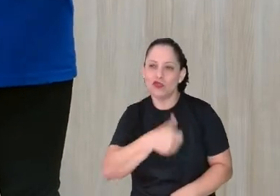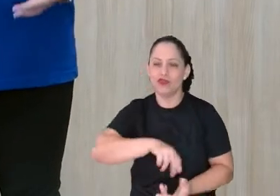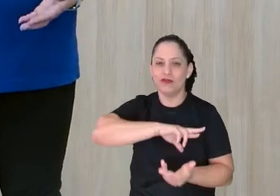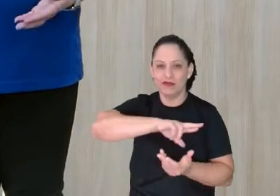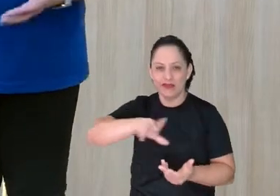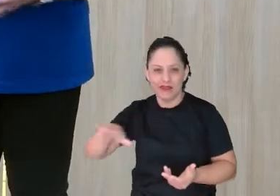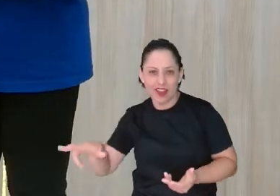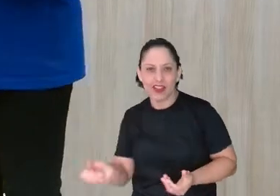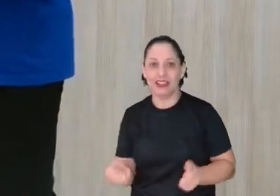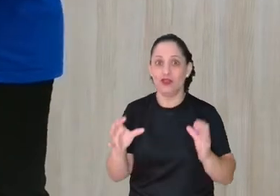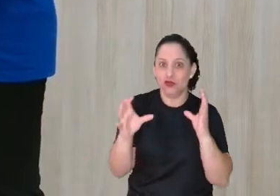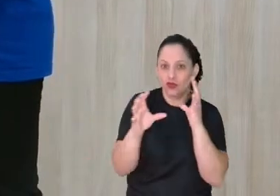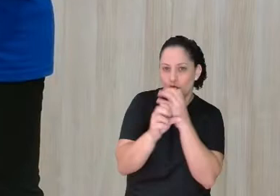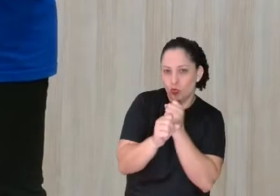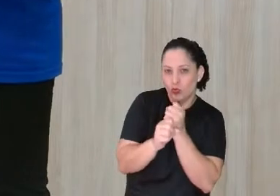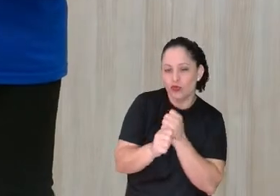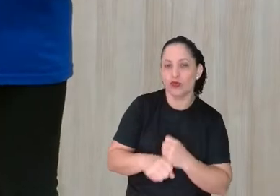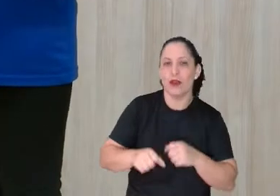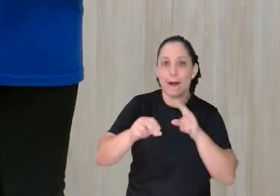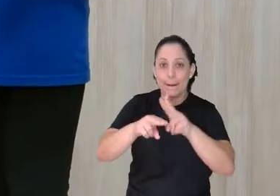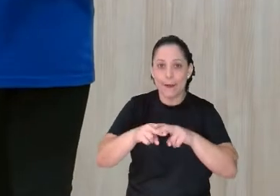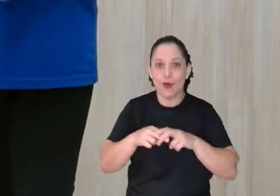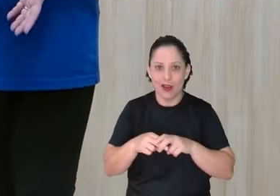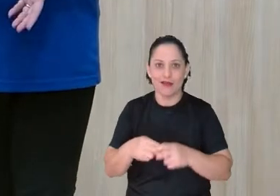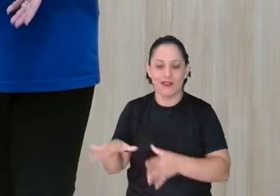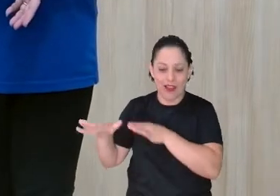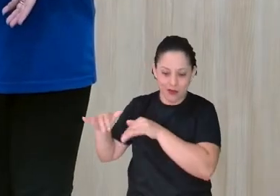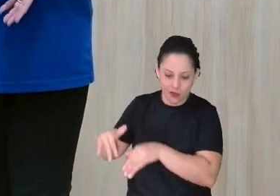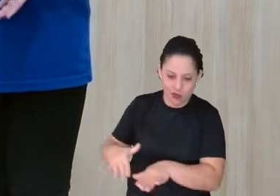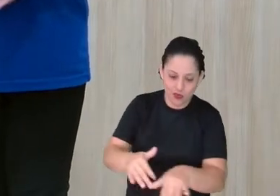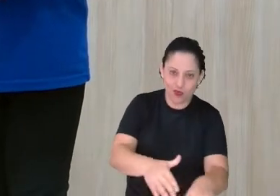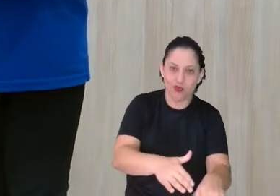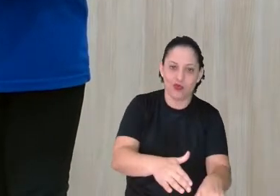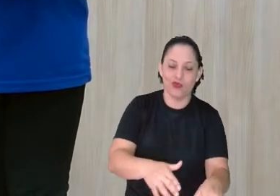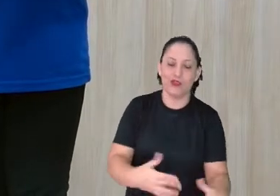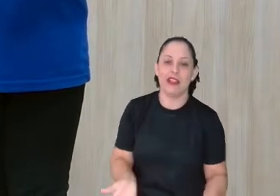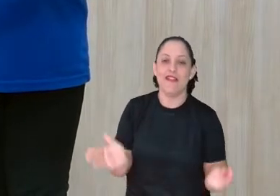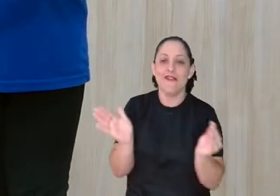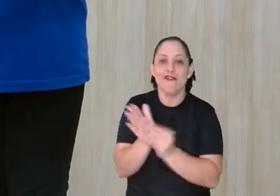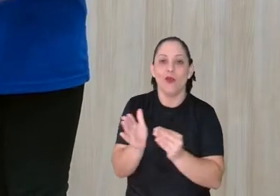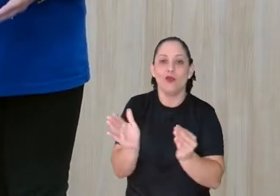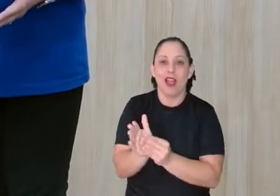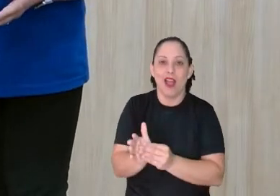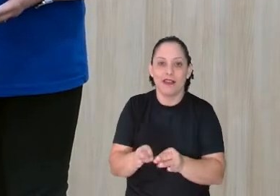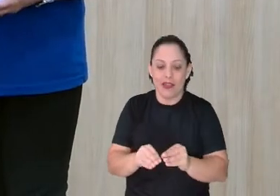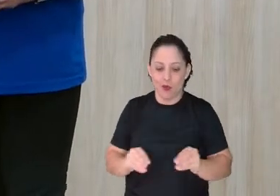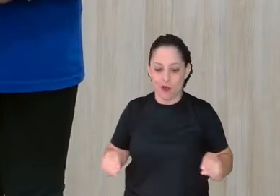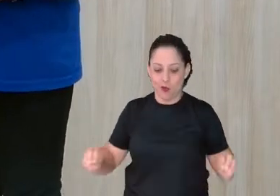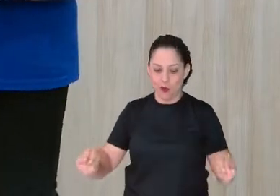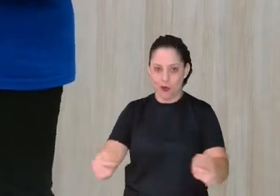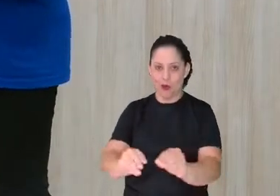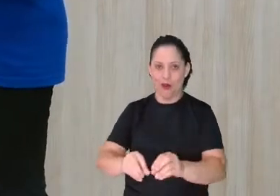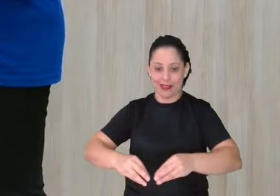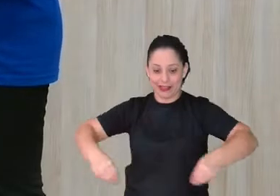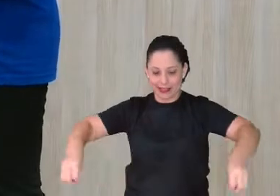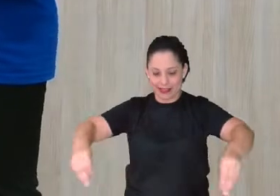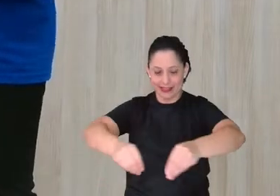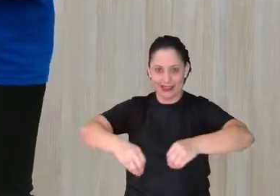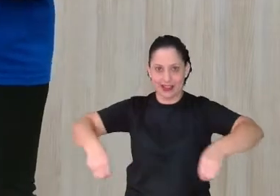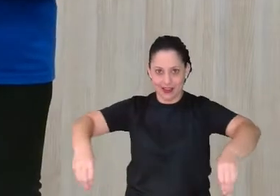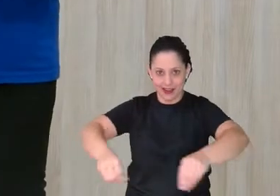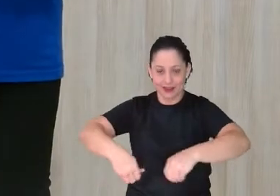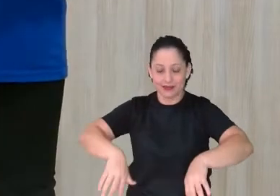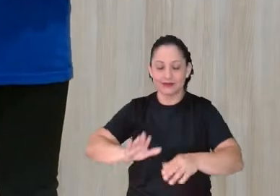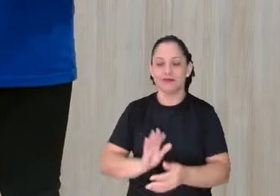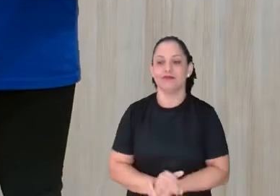muitas vezes são escuras. Então, eles estão levando, e aí não fica tanto material para ocorrer a decomposição e para